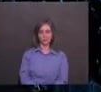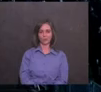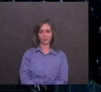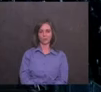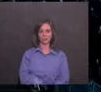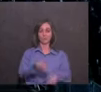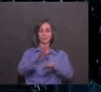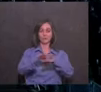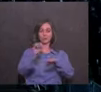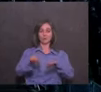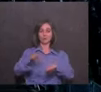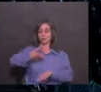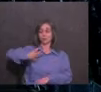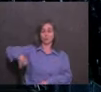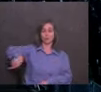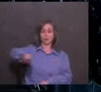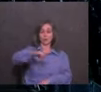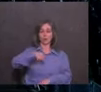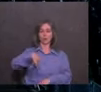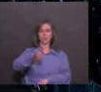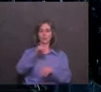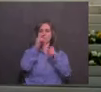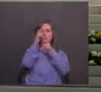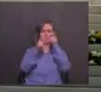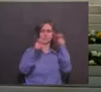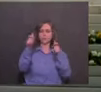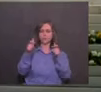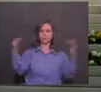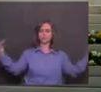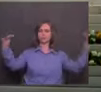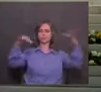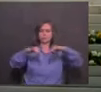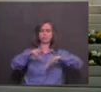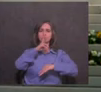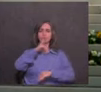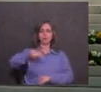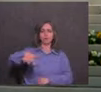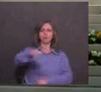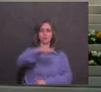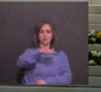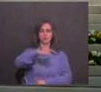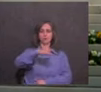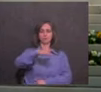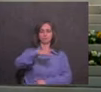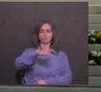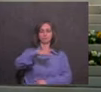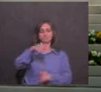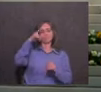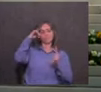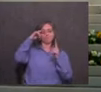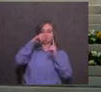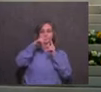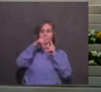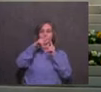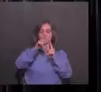Por todos nós e por todos os peregrinos de Fátima, para que, vivendo o mandamento novo